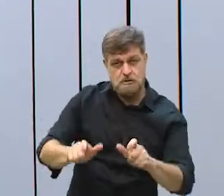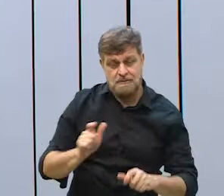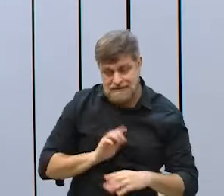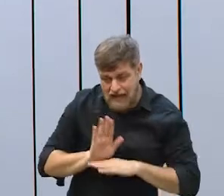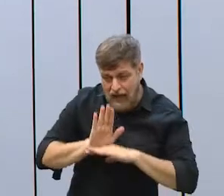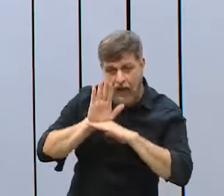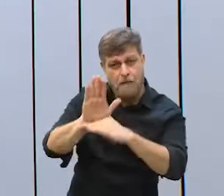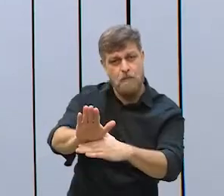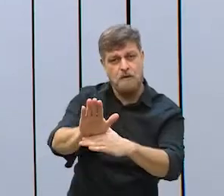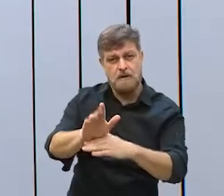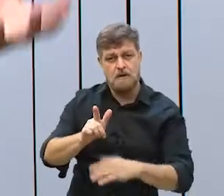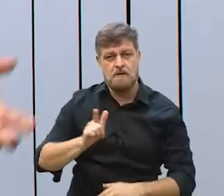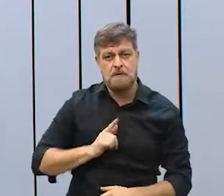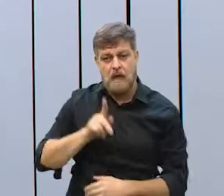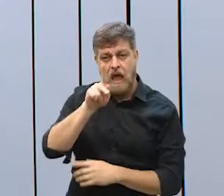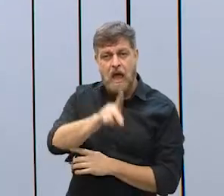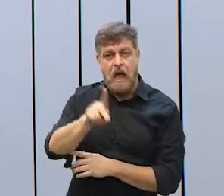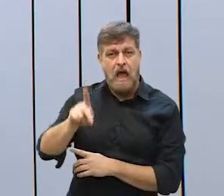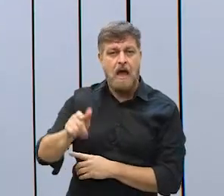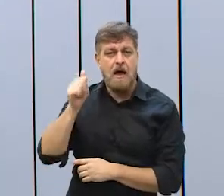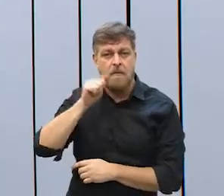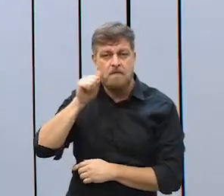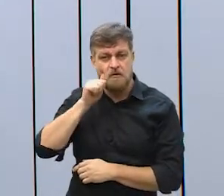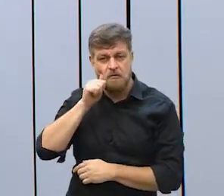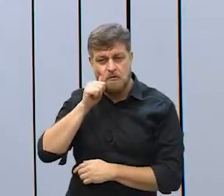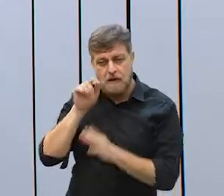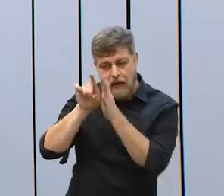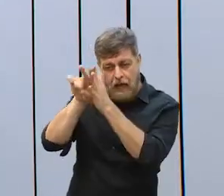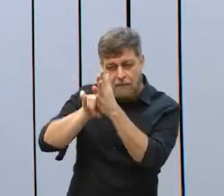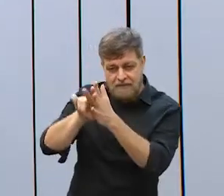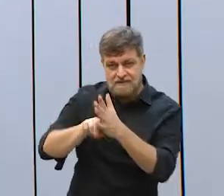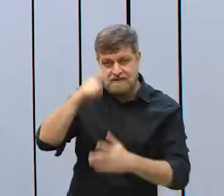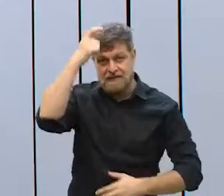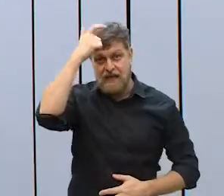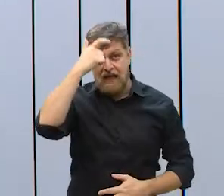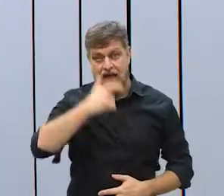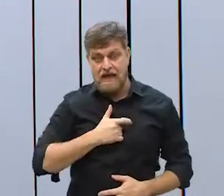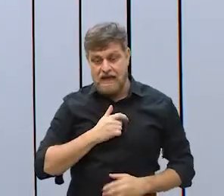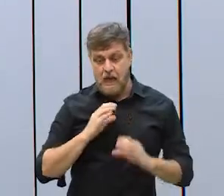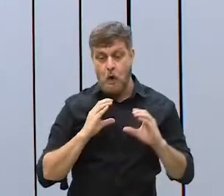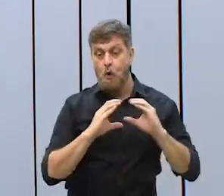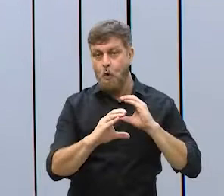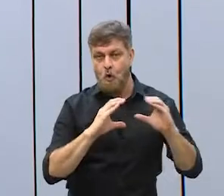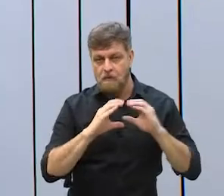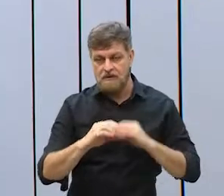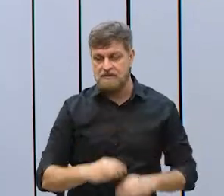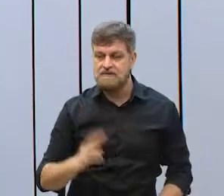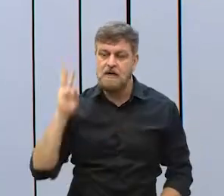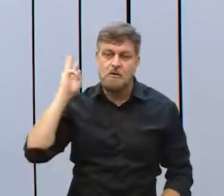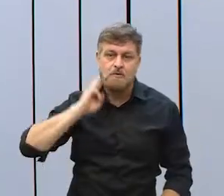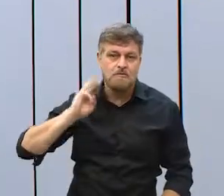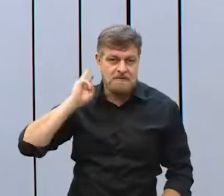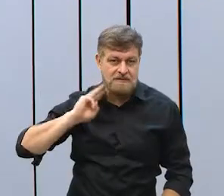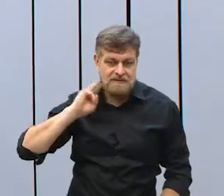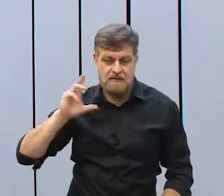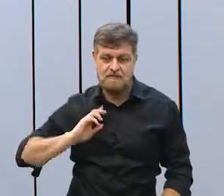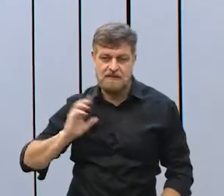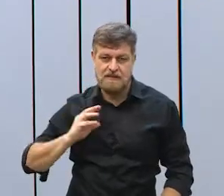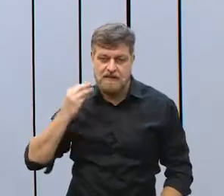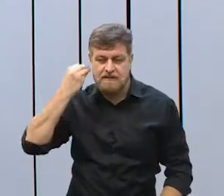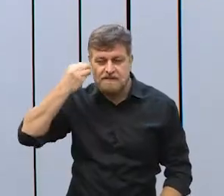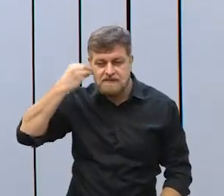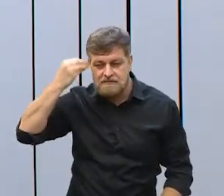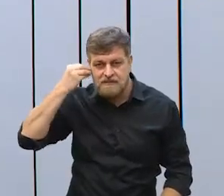colaborar, talvez a professora mais técnica, eu talvez com um olhar mais de comunicação, o Cecílio também tem já uma